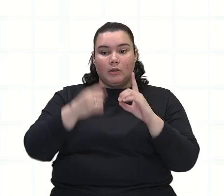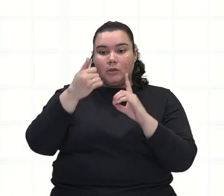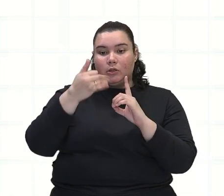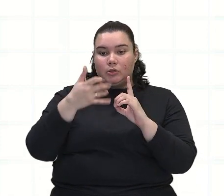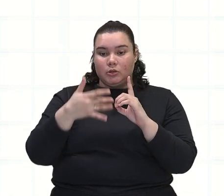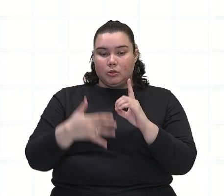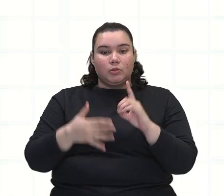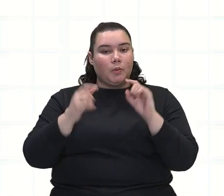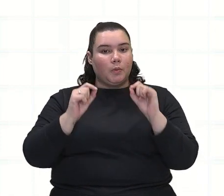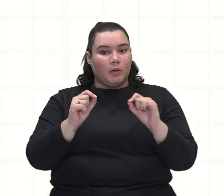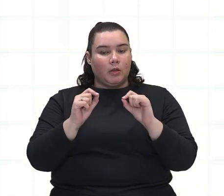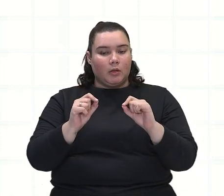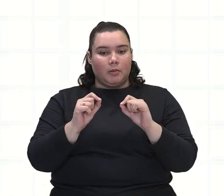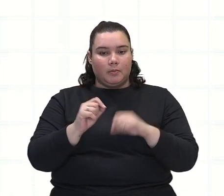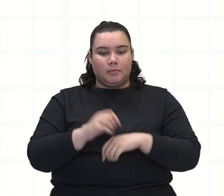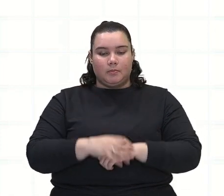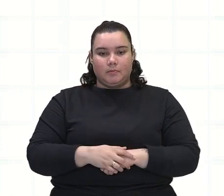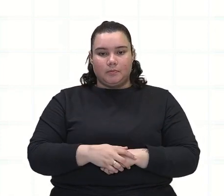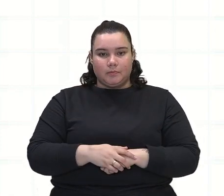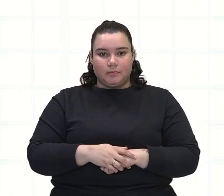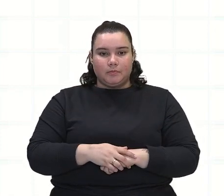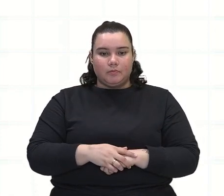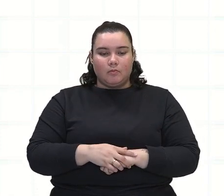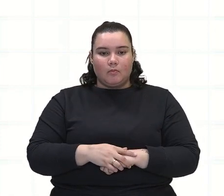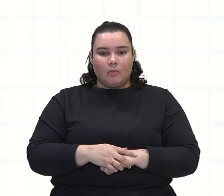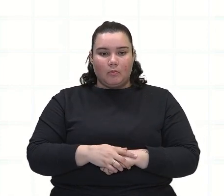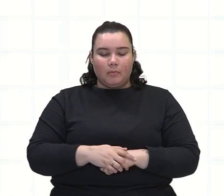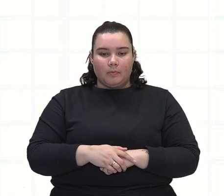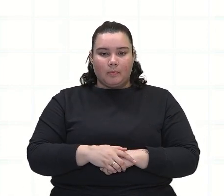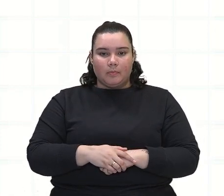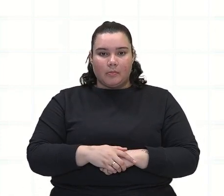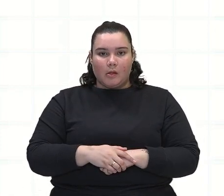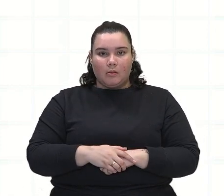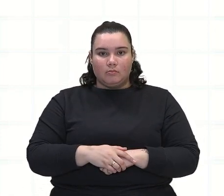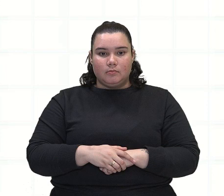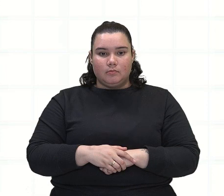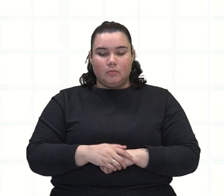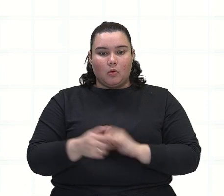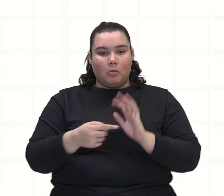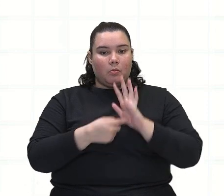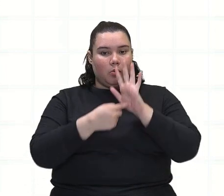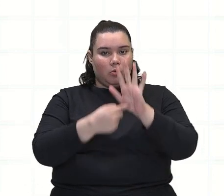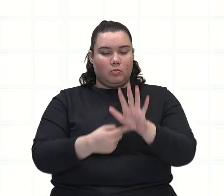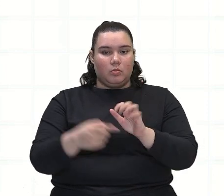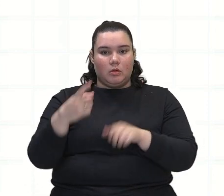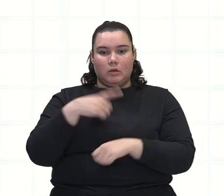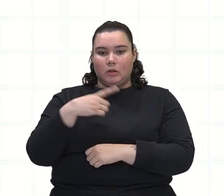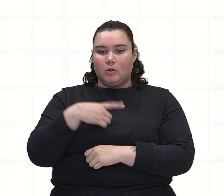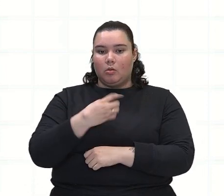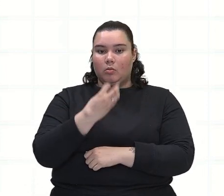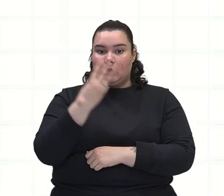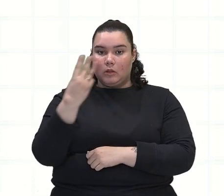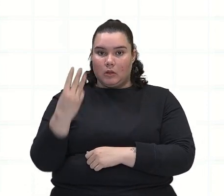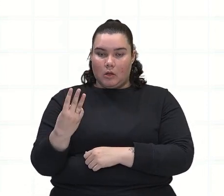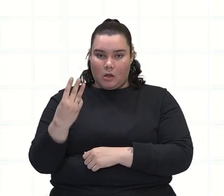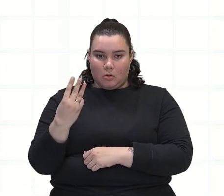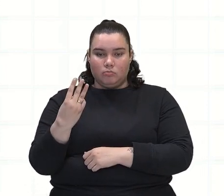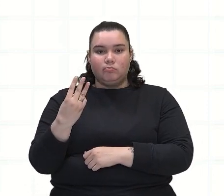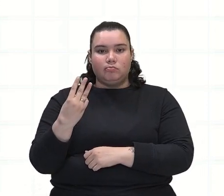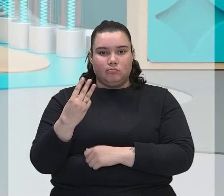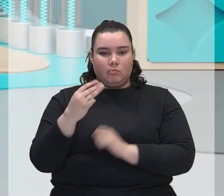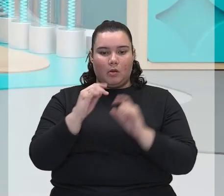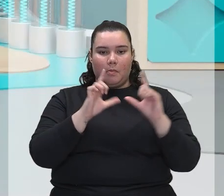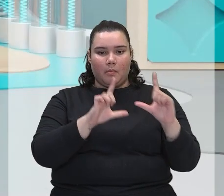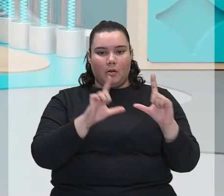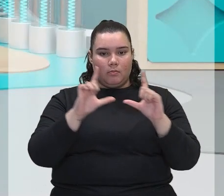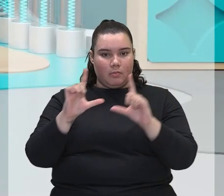esse quadro, certo? Então, olhe para cá. Eu tenho aqui 3 quadrinhos que se referem a